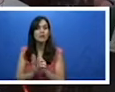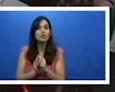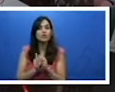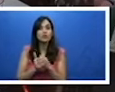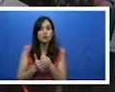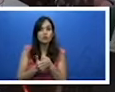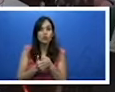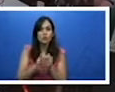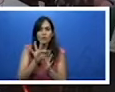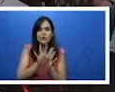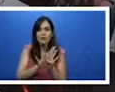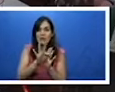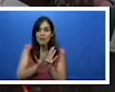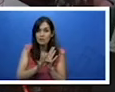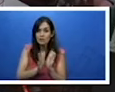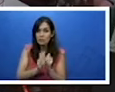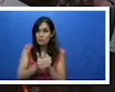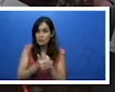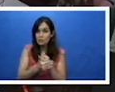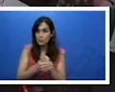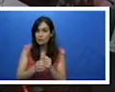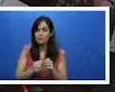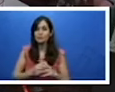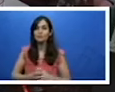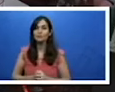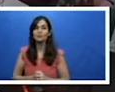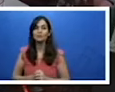as seguintes características.